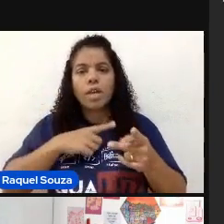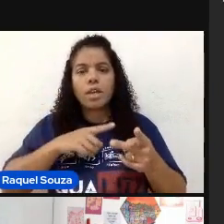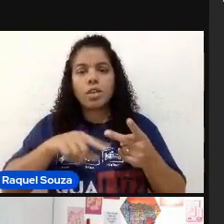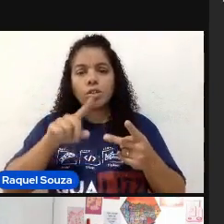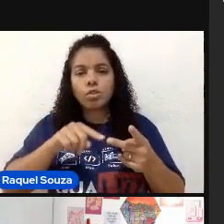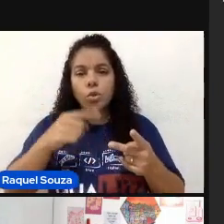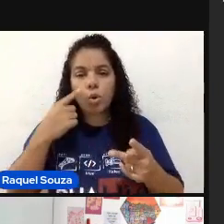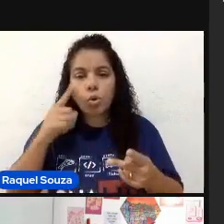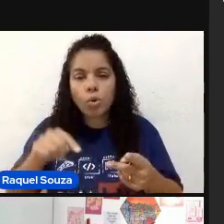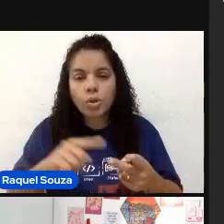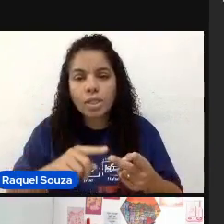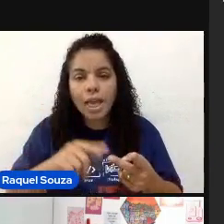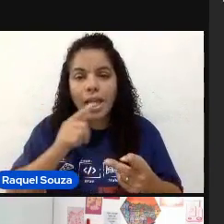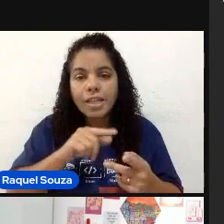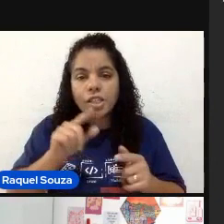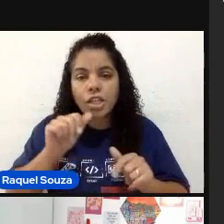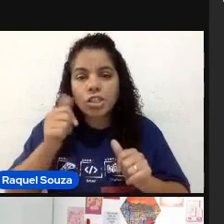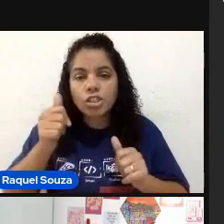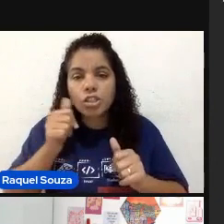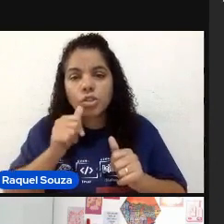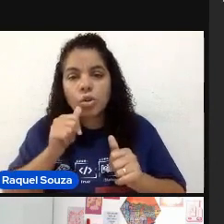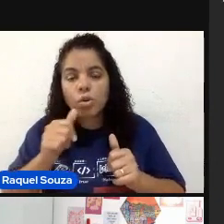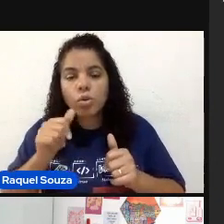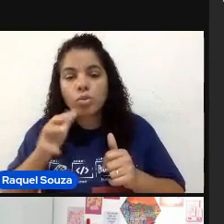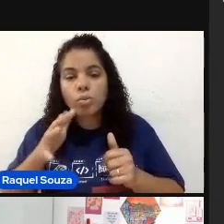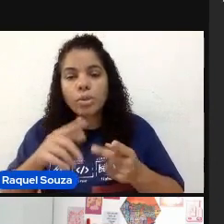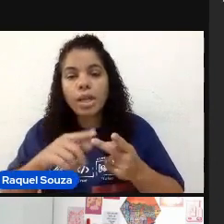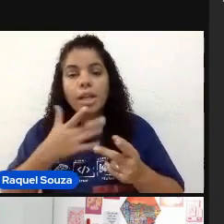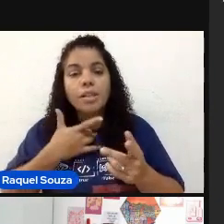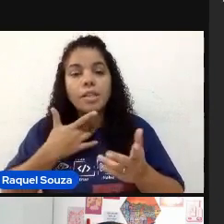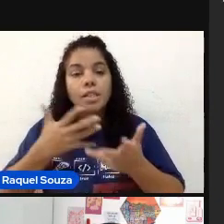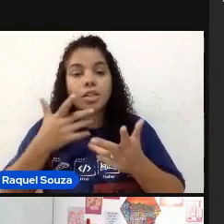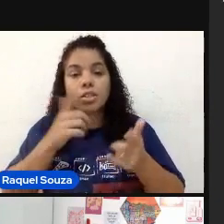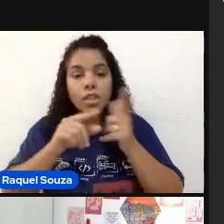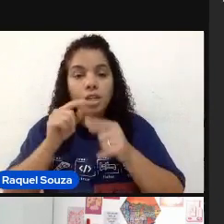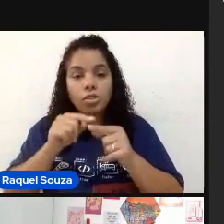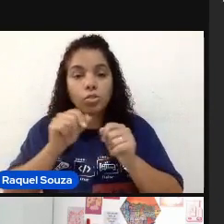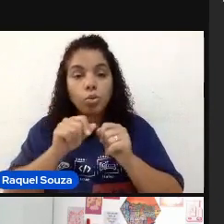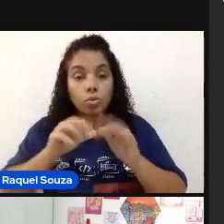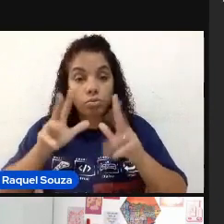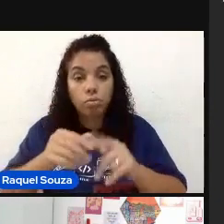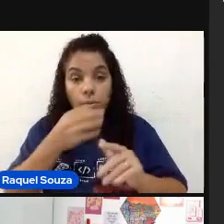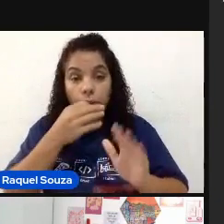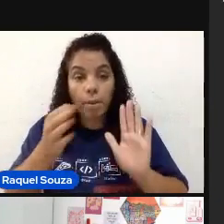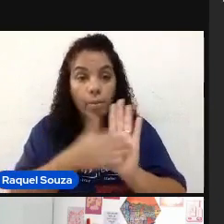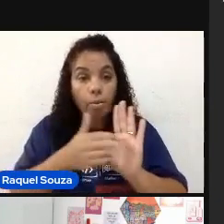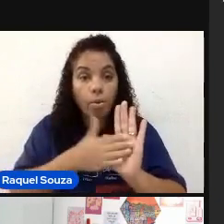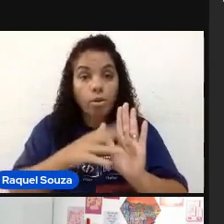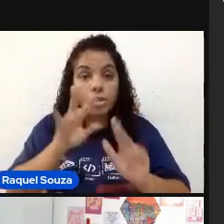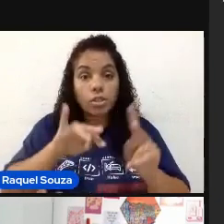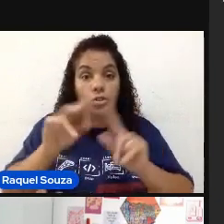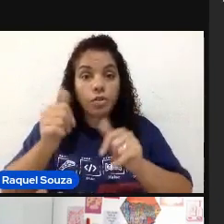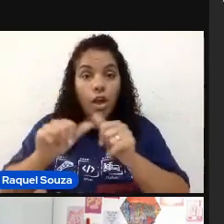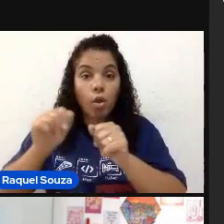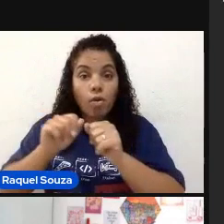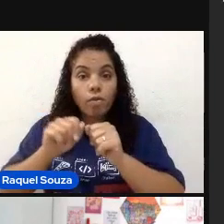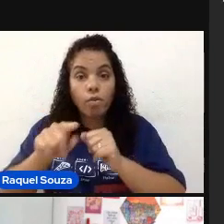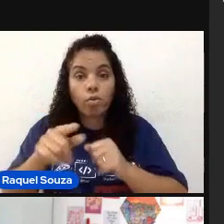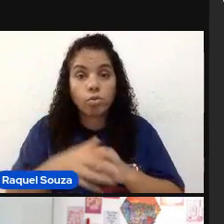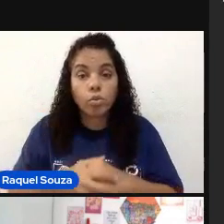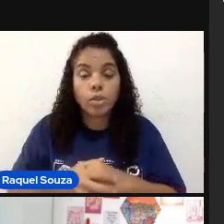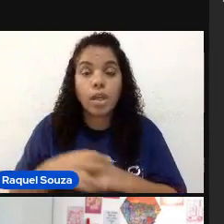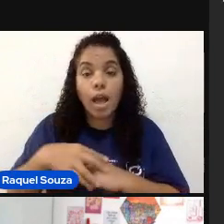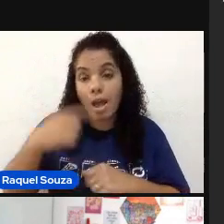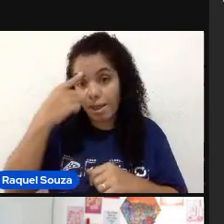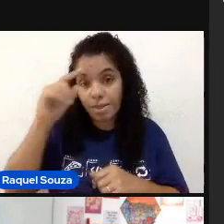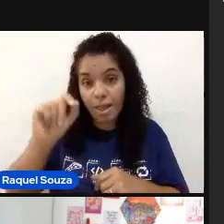de produtos e serviços ele vai listar todos os produtos e serviços em torno dos quais essa minha proposta de valor ela é construída. E aí a ideia